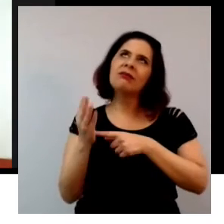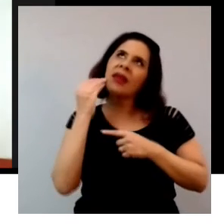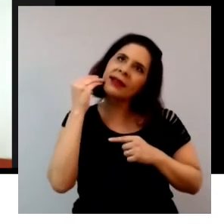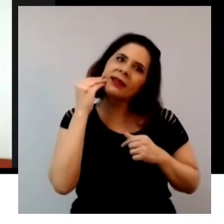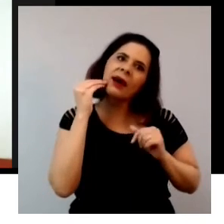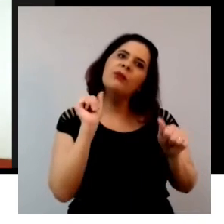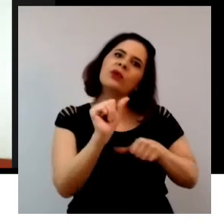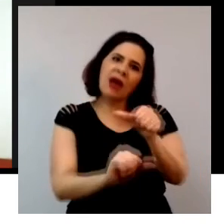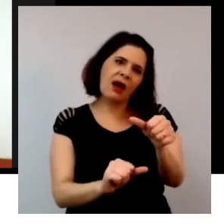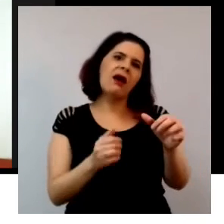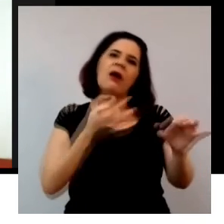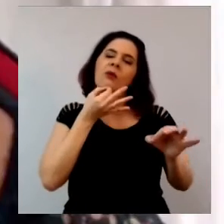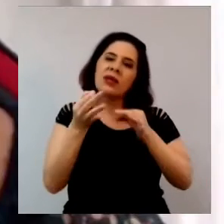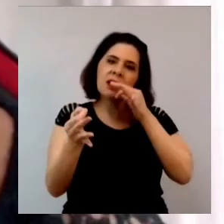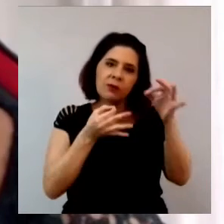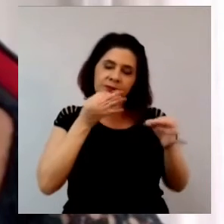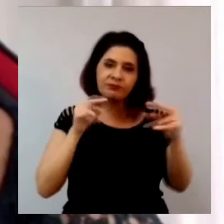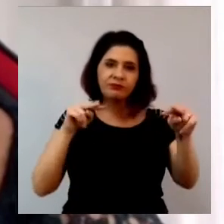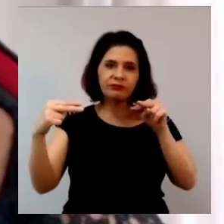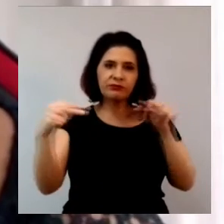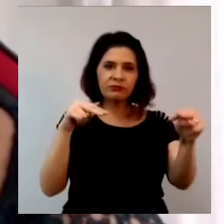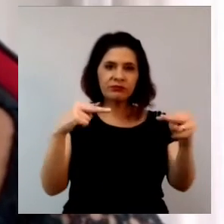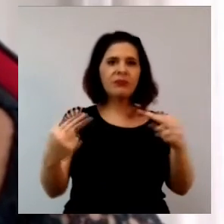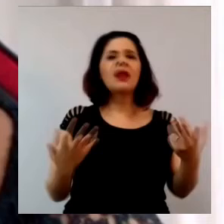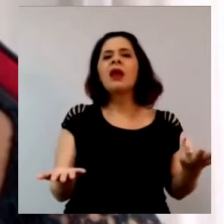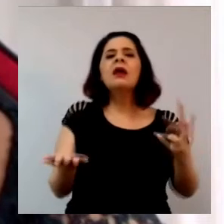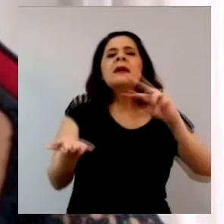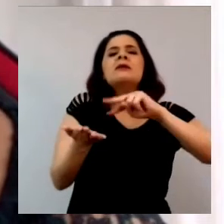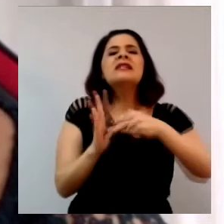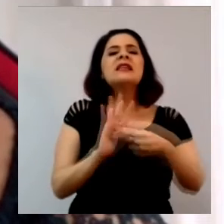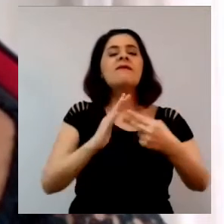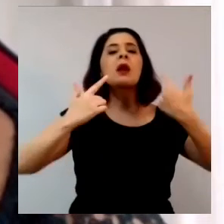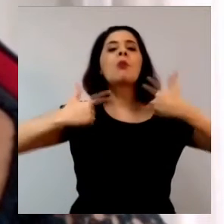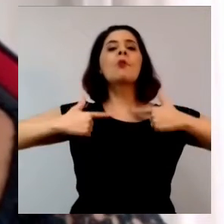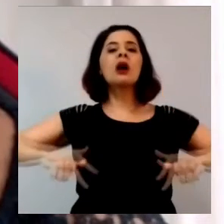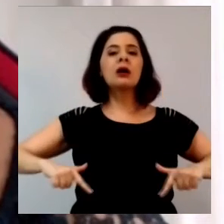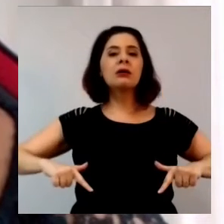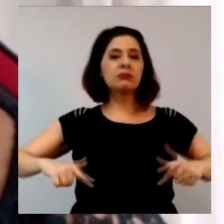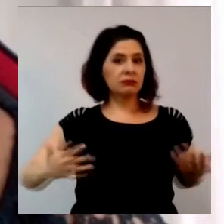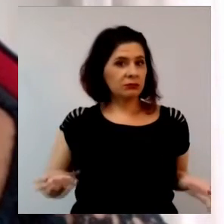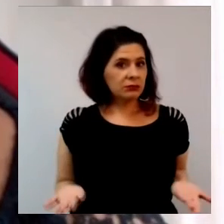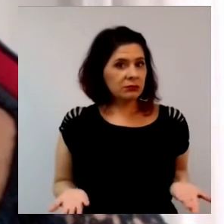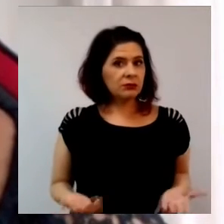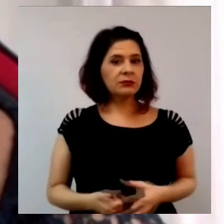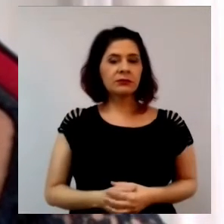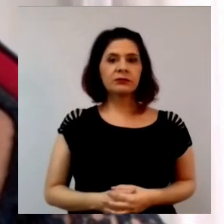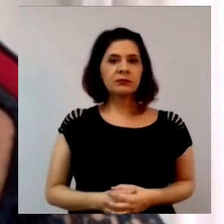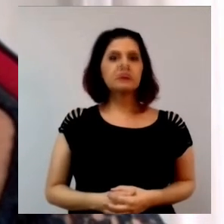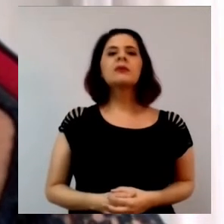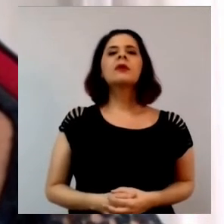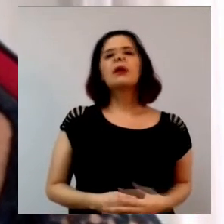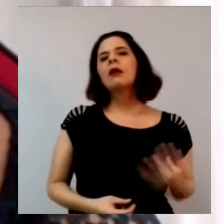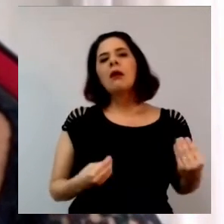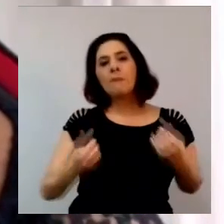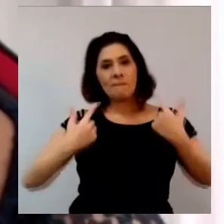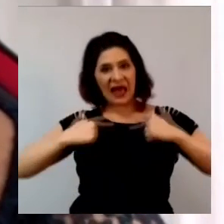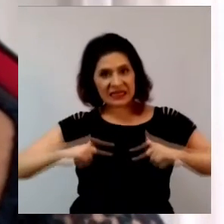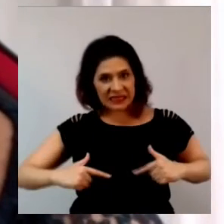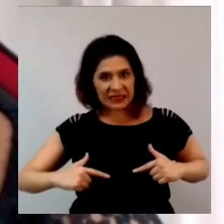a leitura. Agora, o que é ser imparcial? Eu não acho que dá para ser não existe parcialidade quando eu